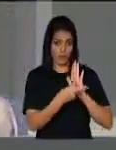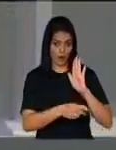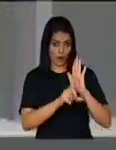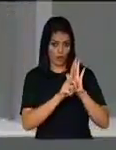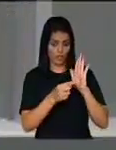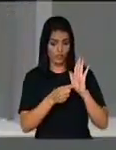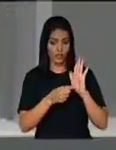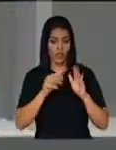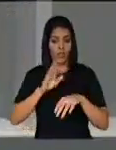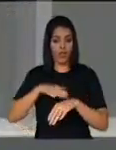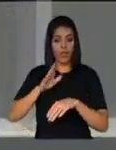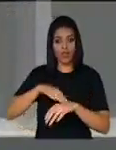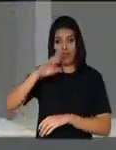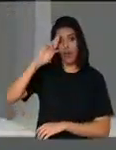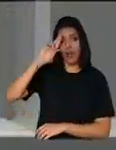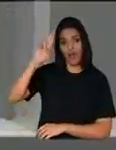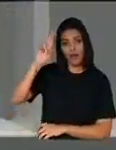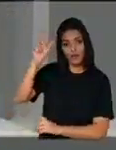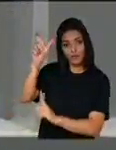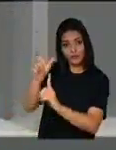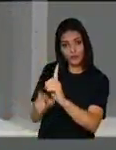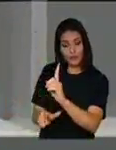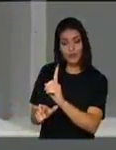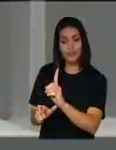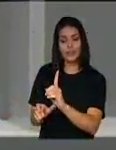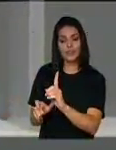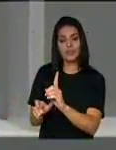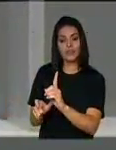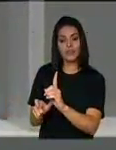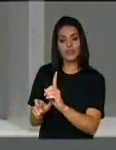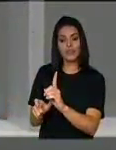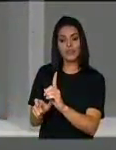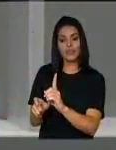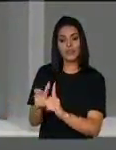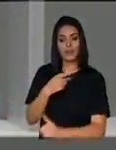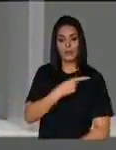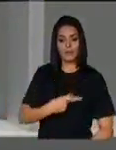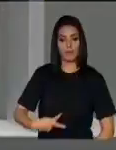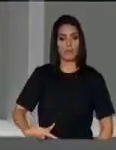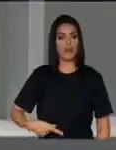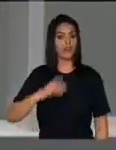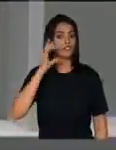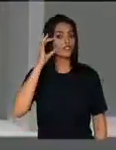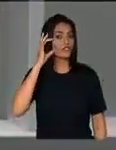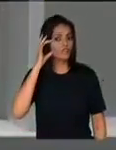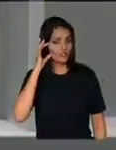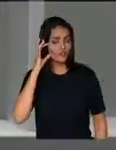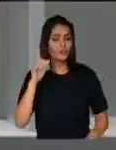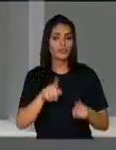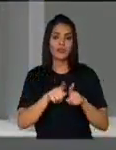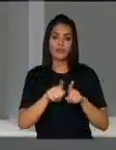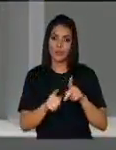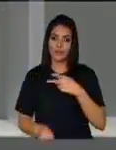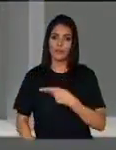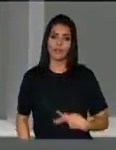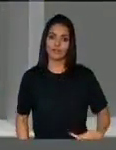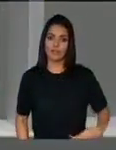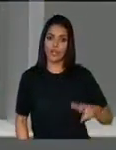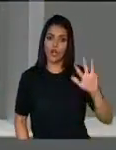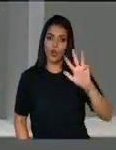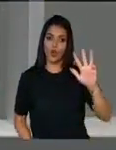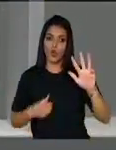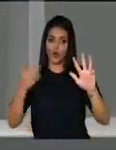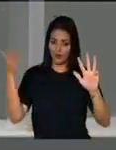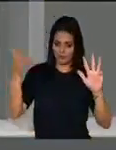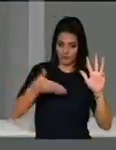projeto é da autoria da presidente Dilma Rousseff e o presidente Lula enviou para